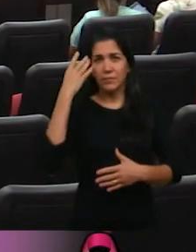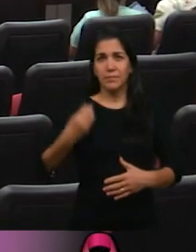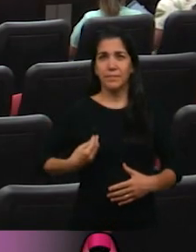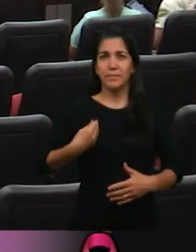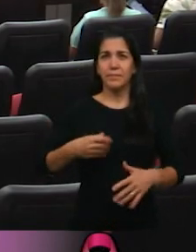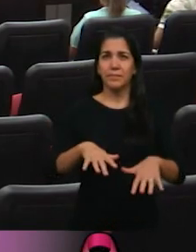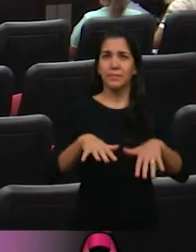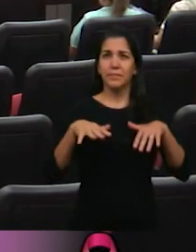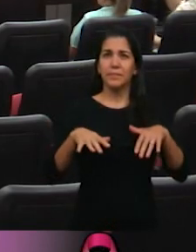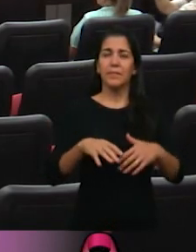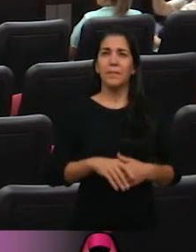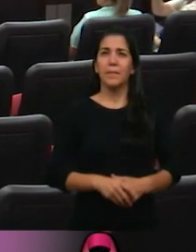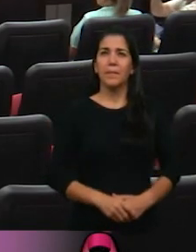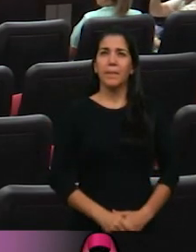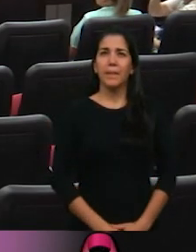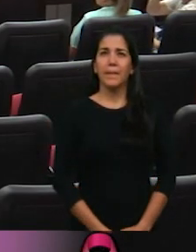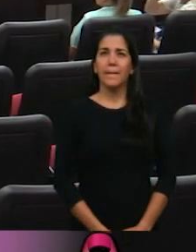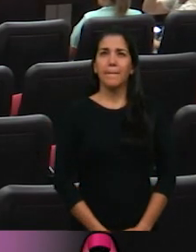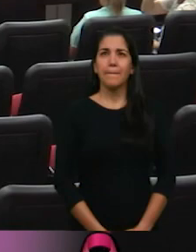presença.